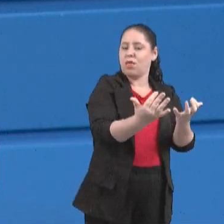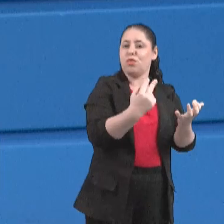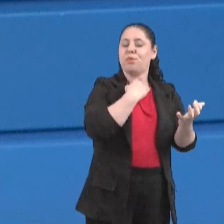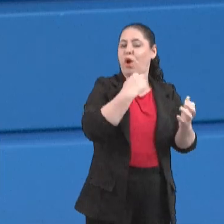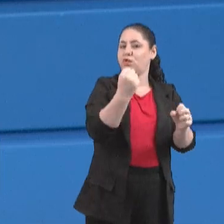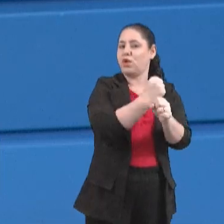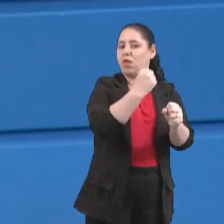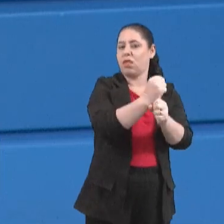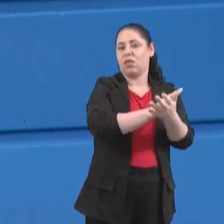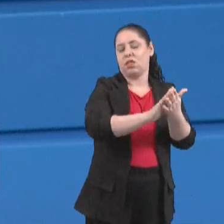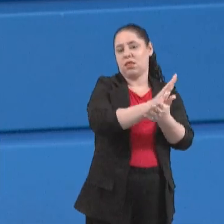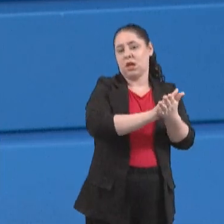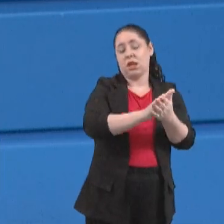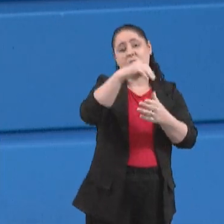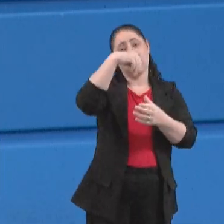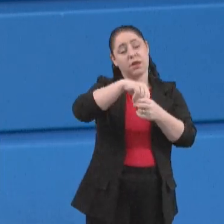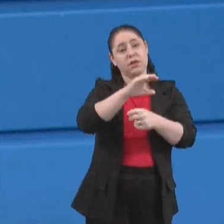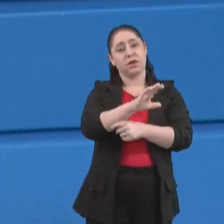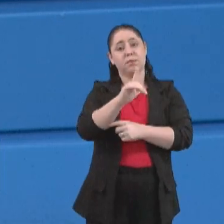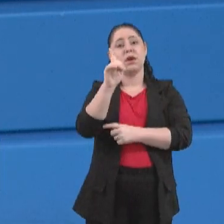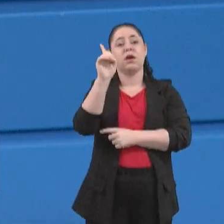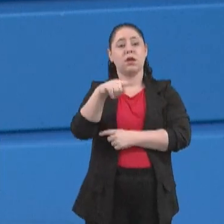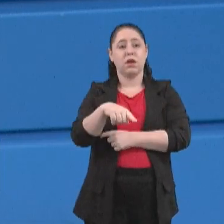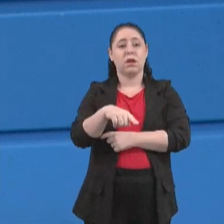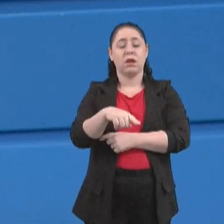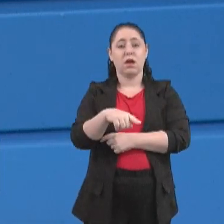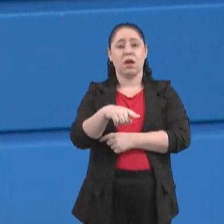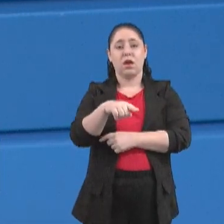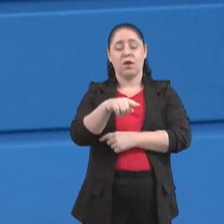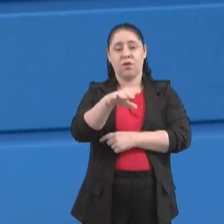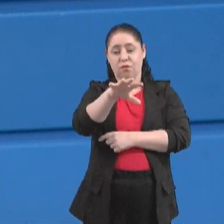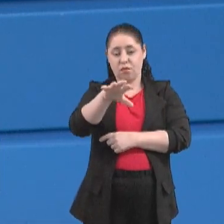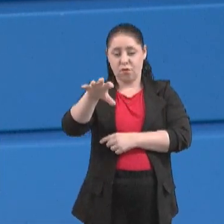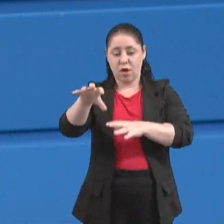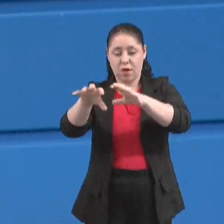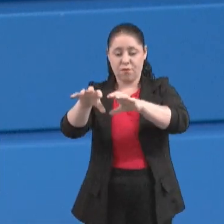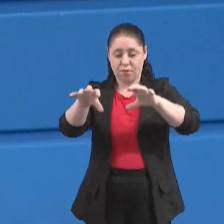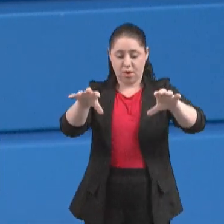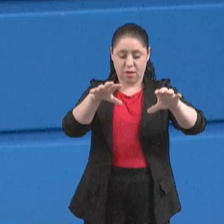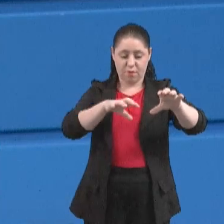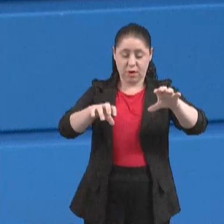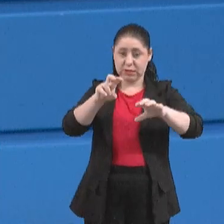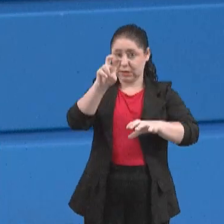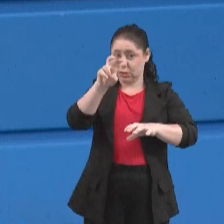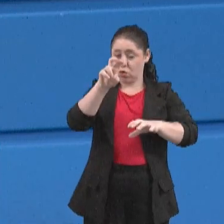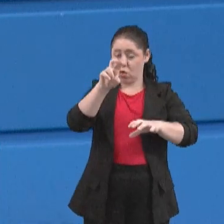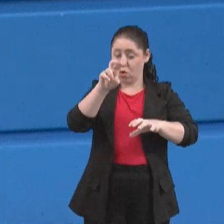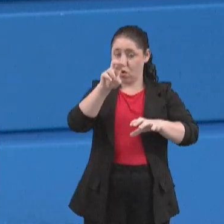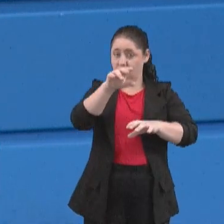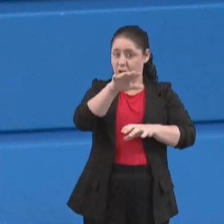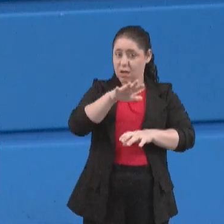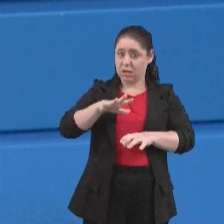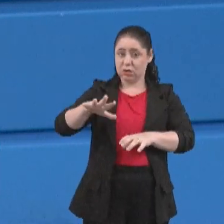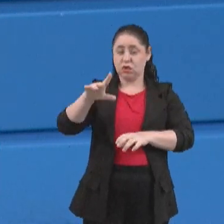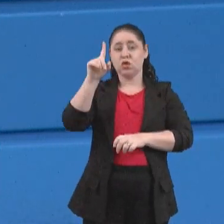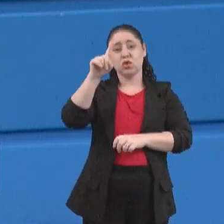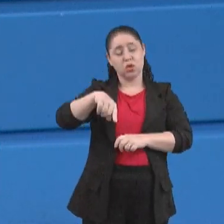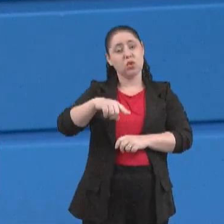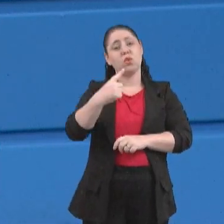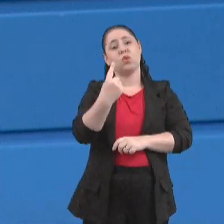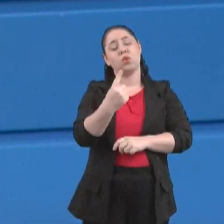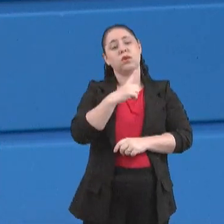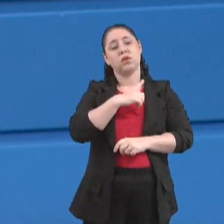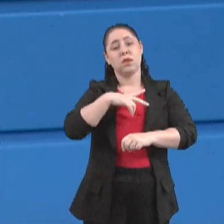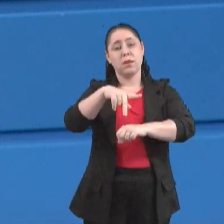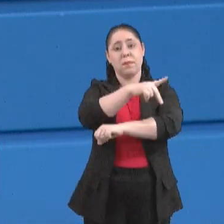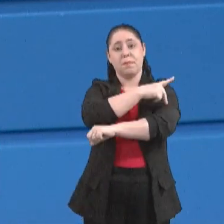econômico de Campo Grande foi dividido em 5 regiões. E uma delas está